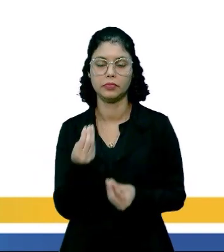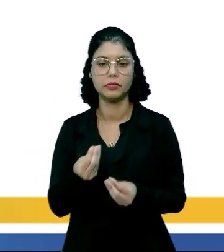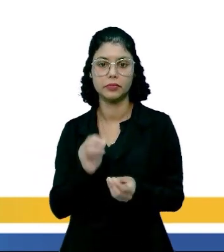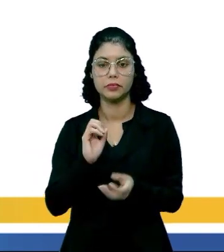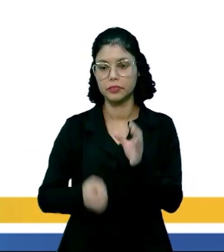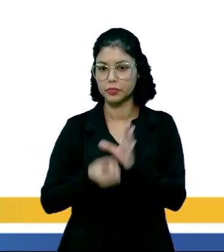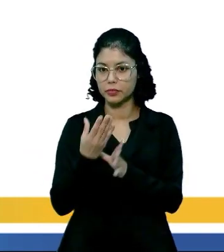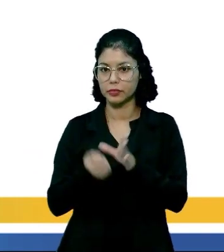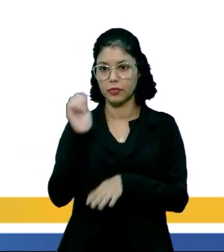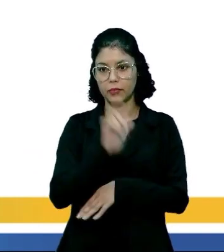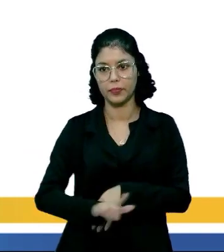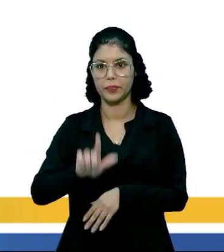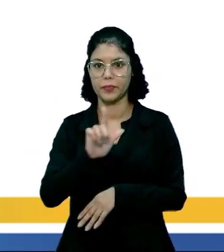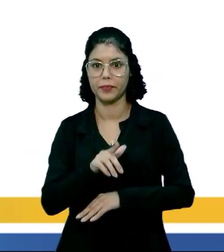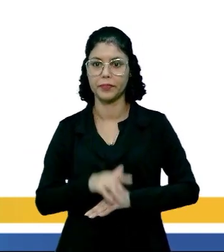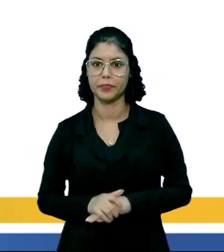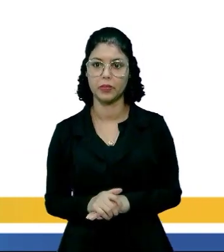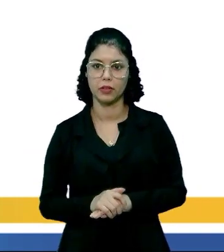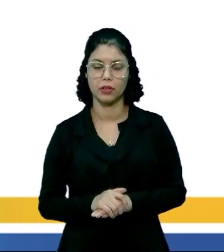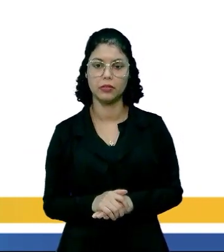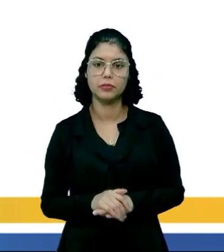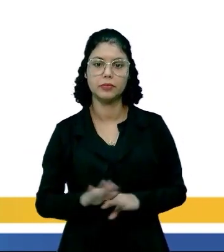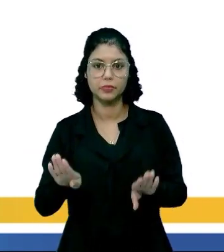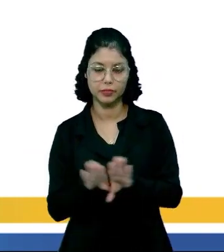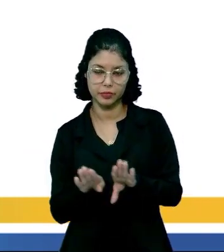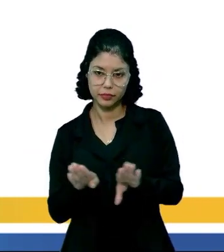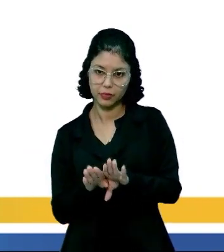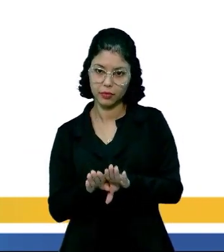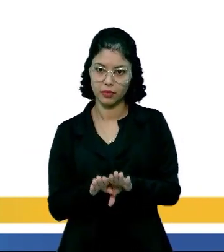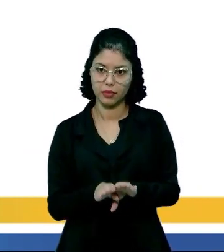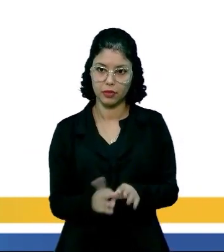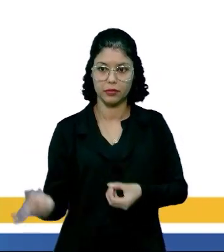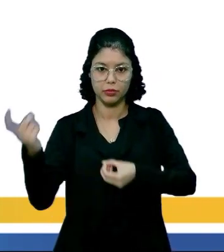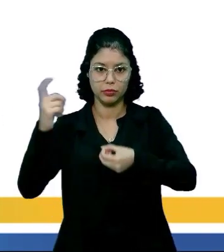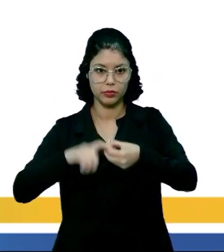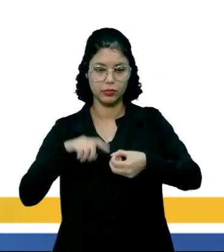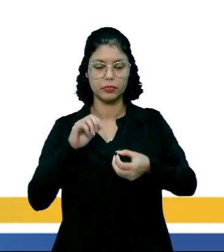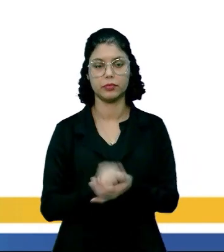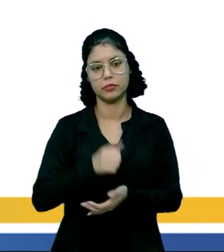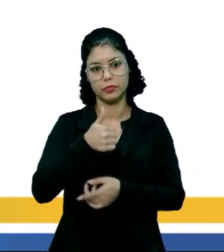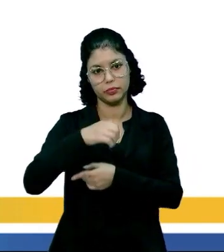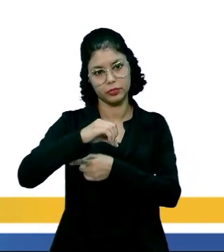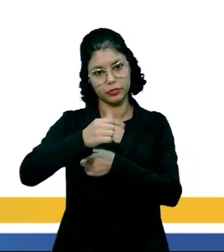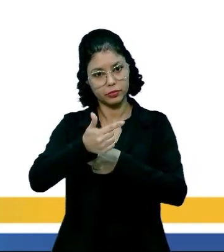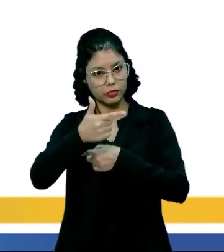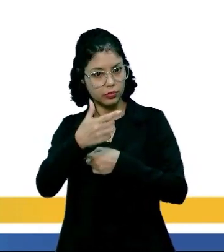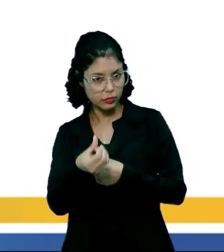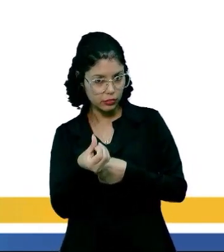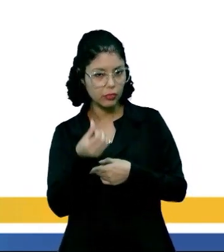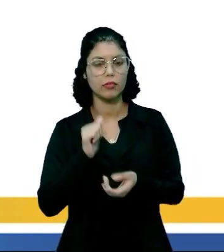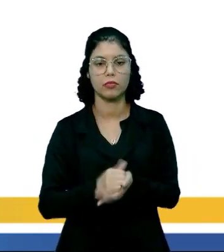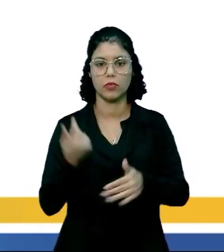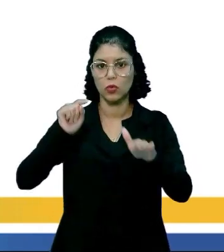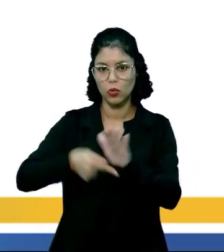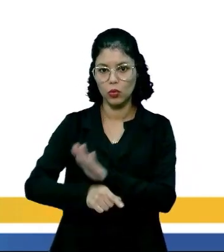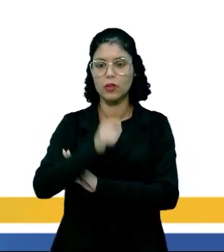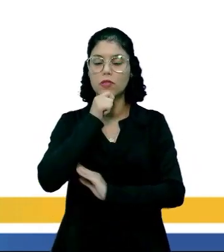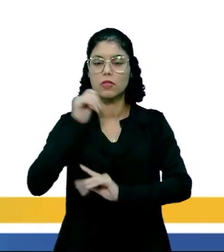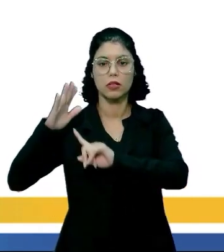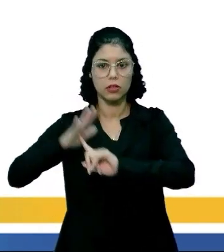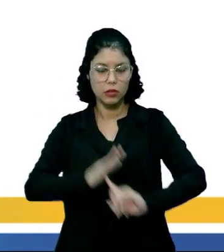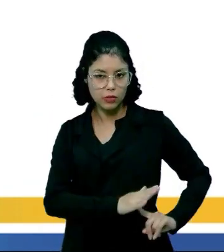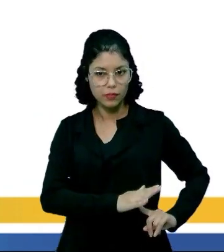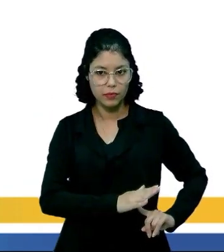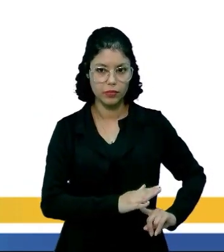essa produção literária. Desempregado, teria voltado para Lisboa em 1926, mergulhando então